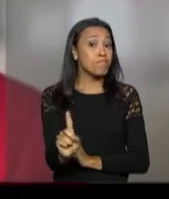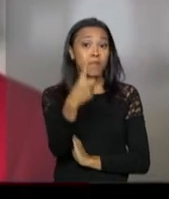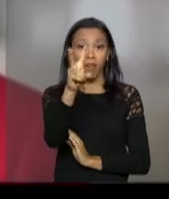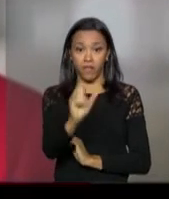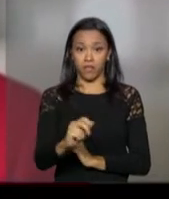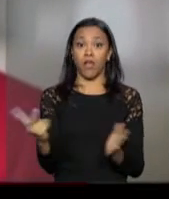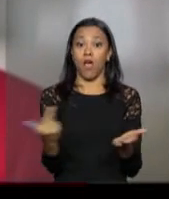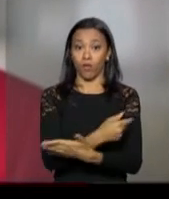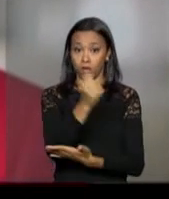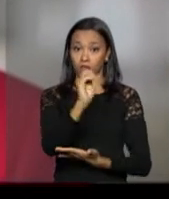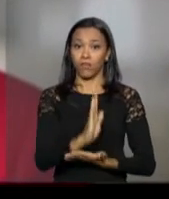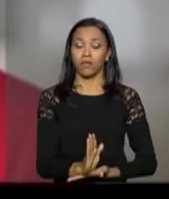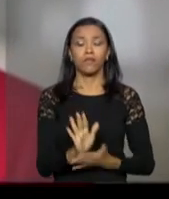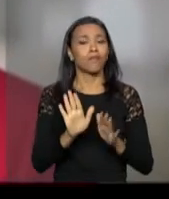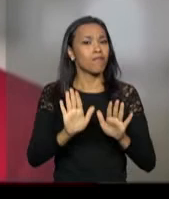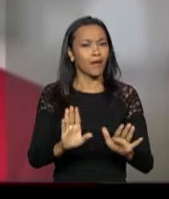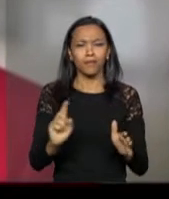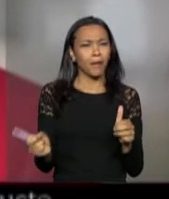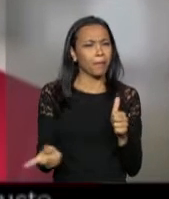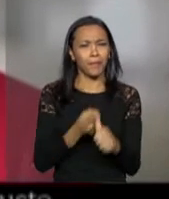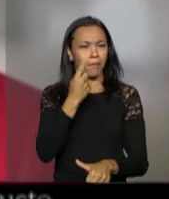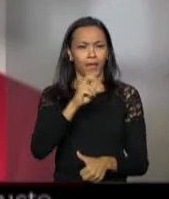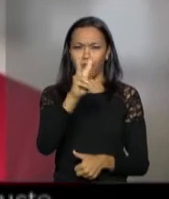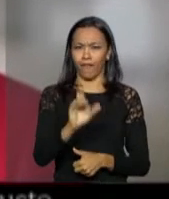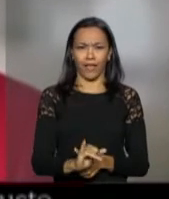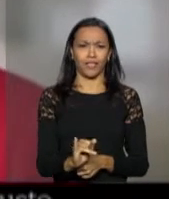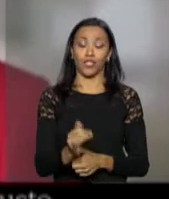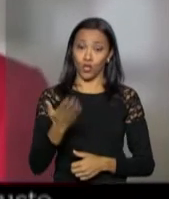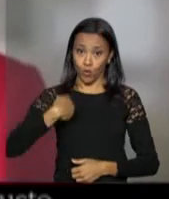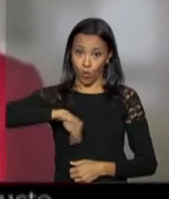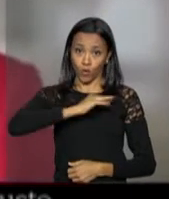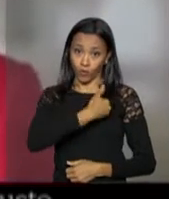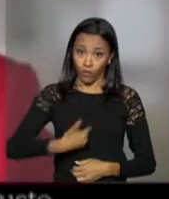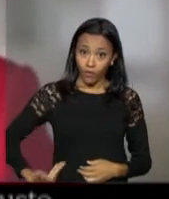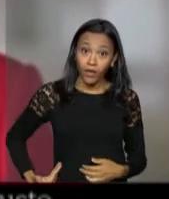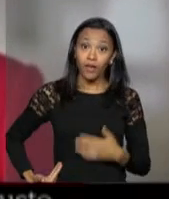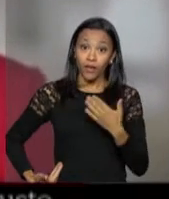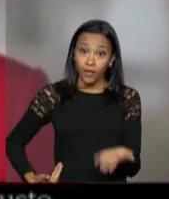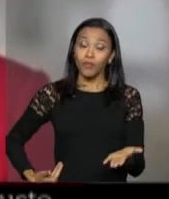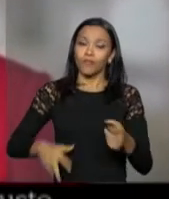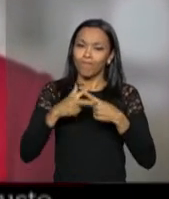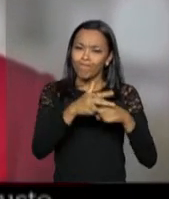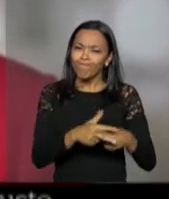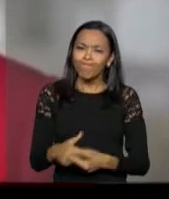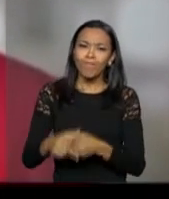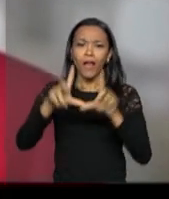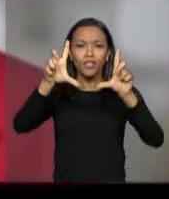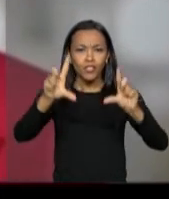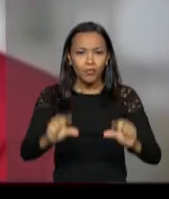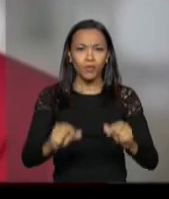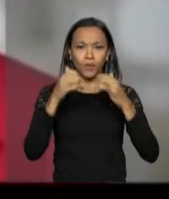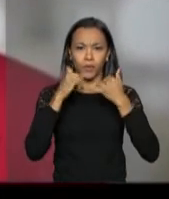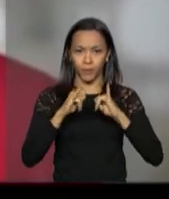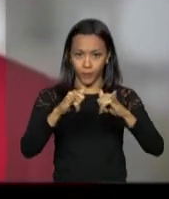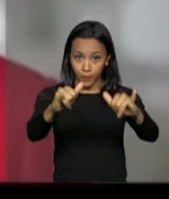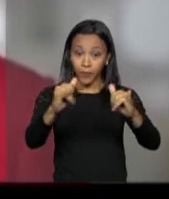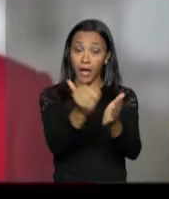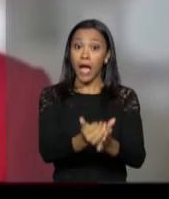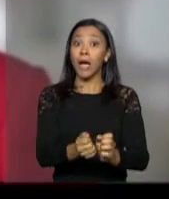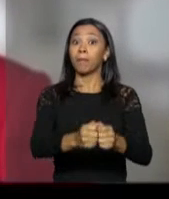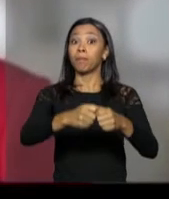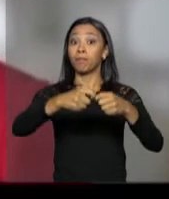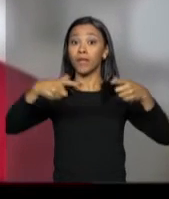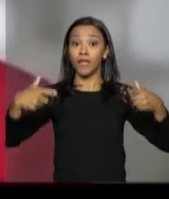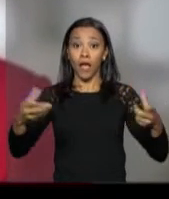ocorre no Brasil. Mas não é a primeira vez que o nosso governo toma medidas para baixar o custo, ampliar o